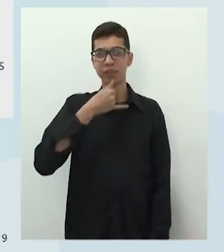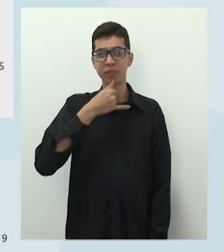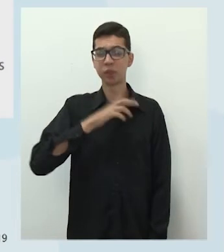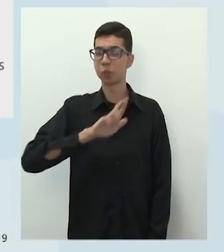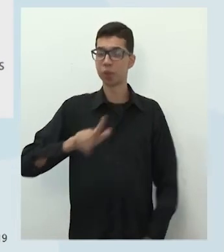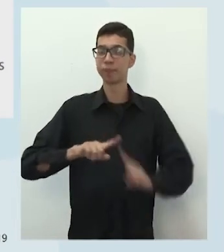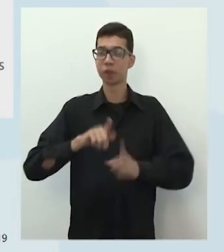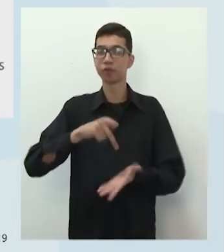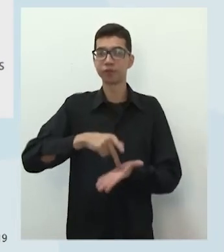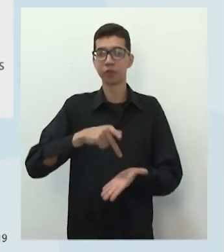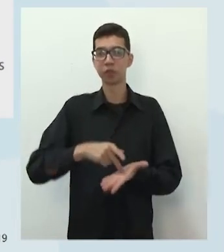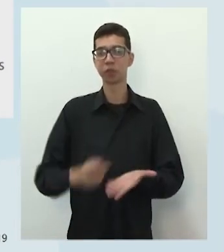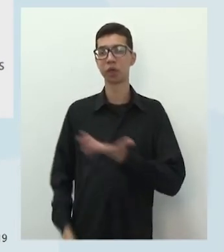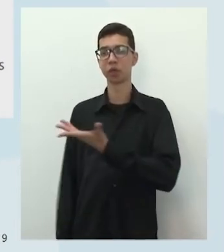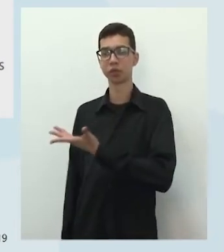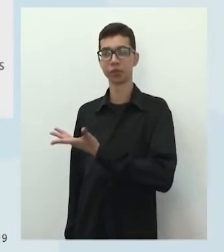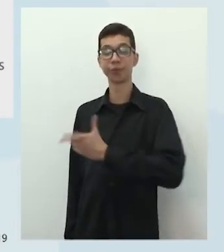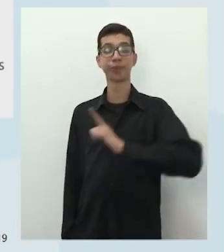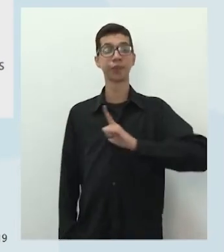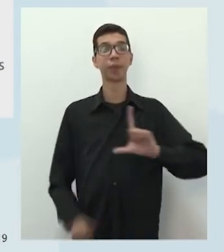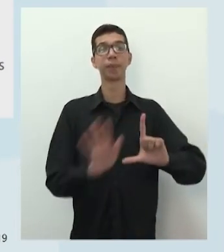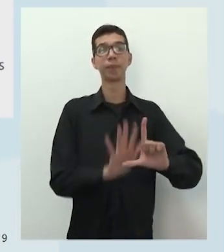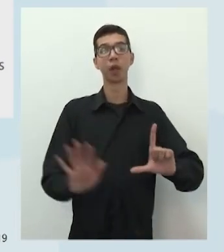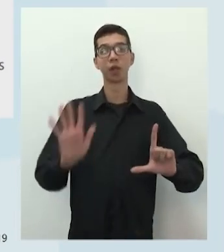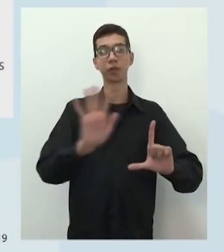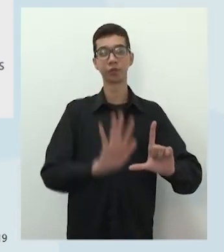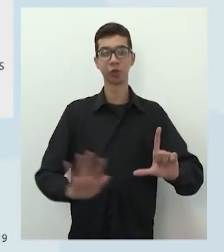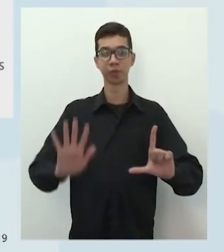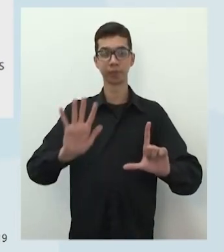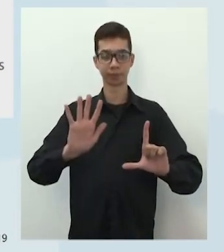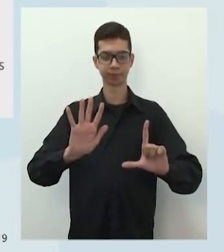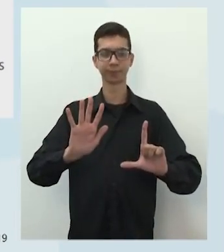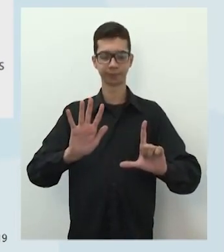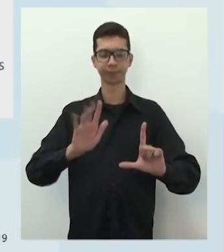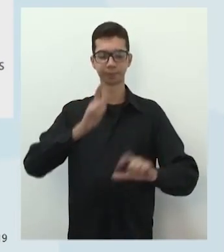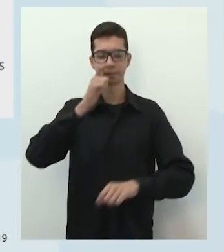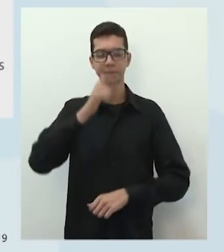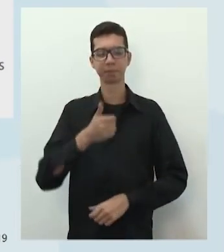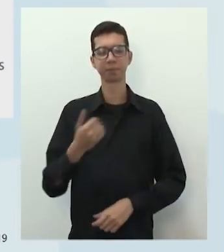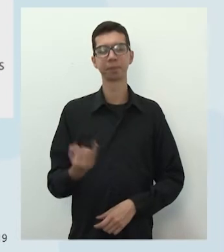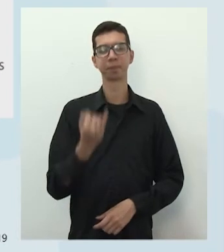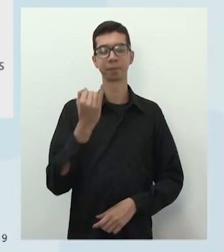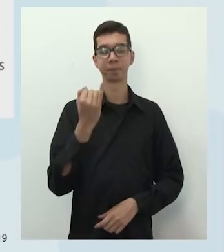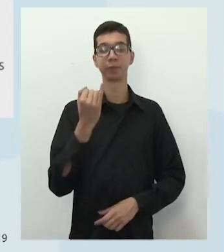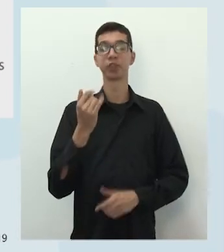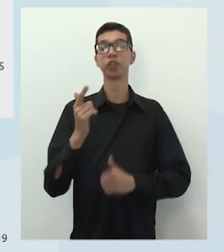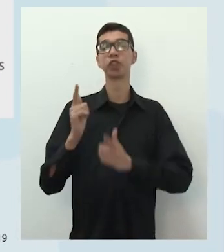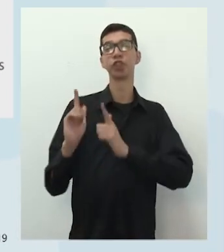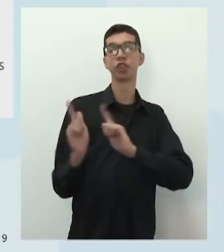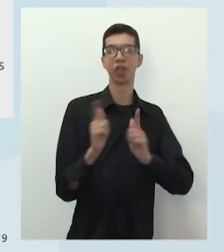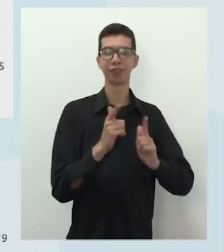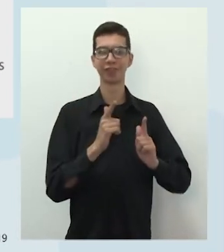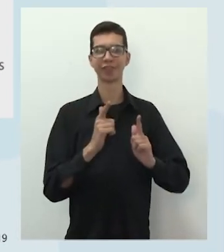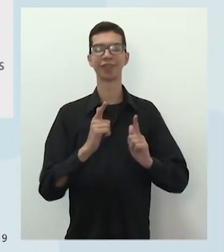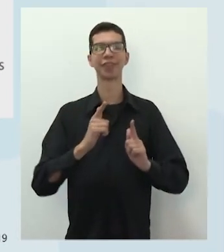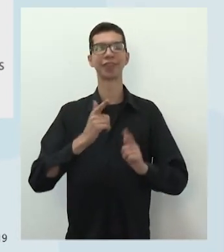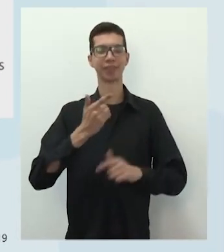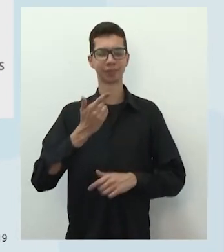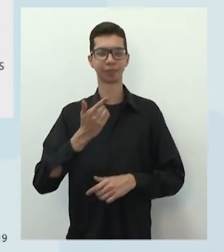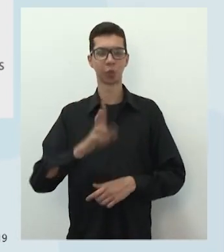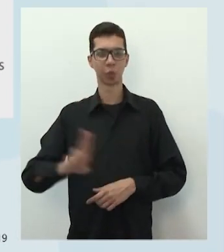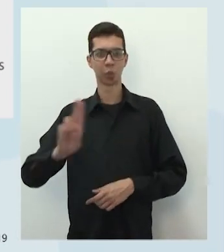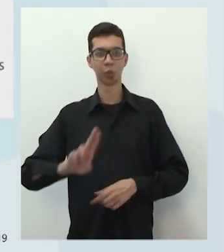coisa triste. De 3 anos para cá, a diversão já superou a educação na internet. De